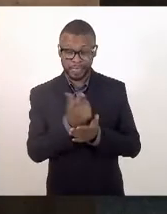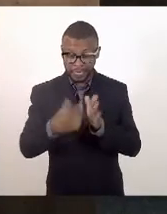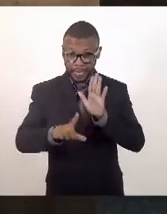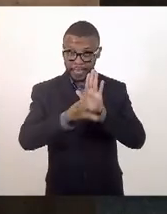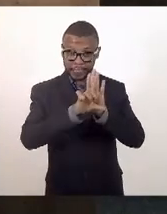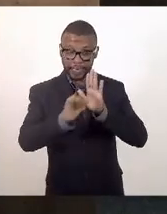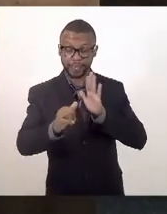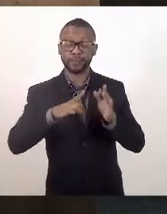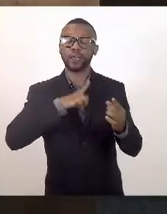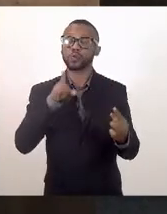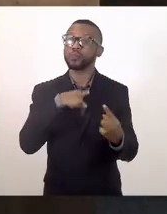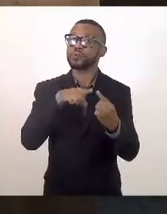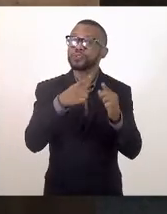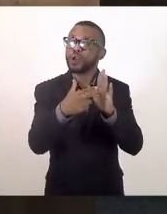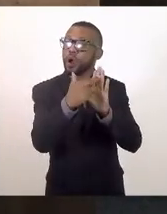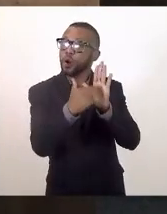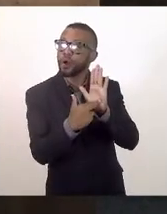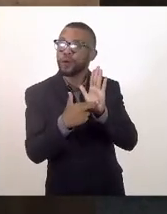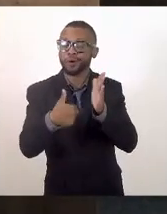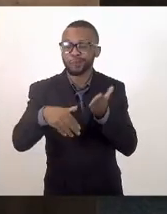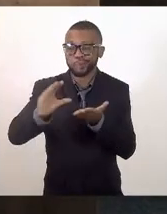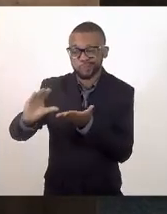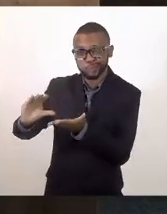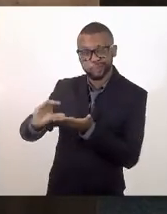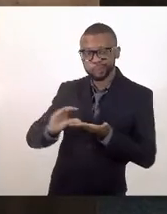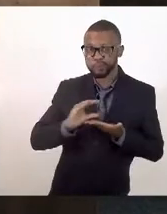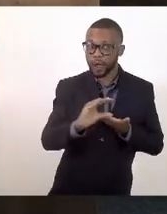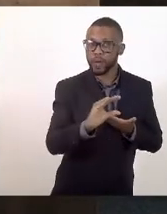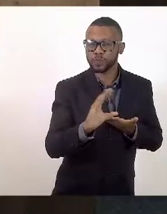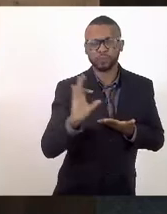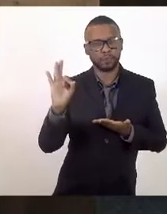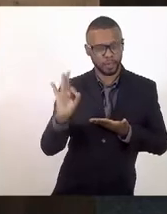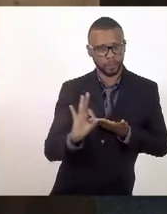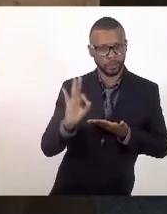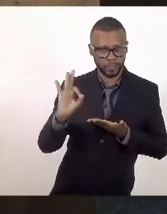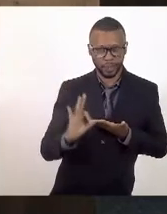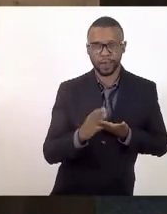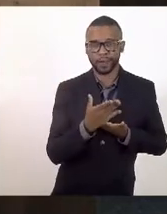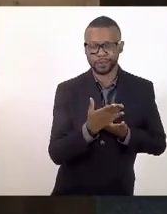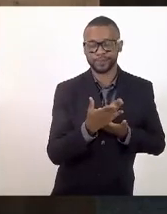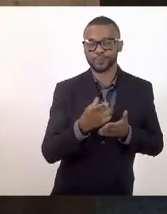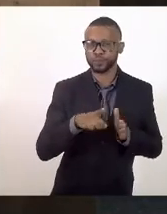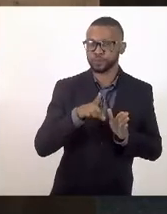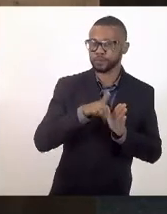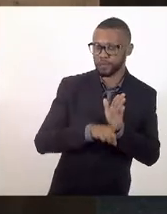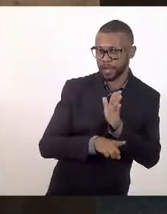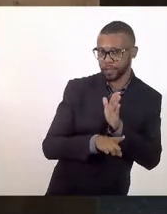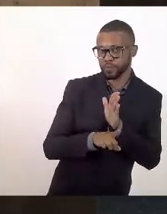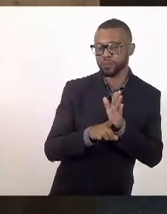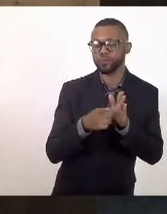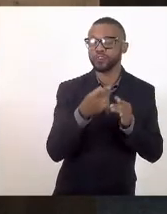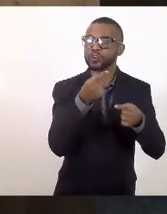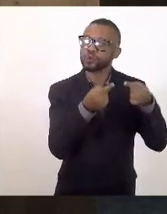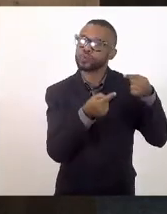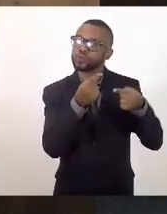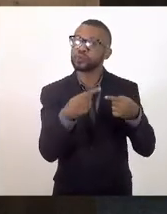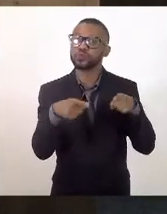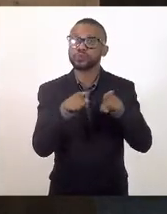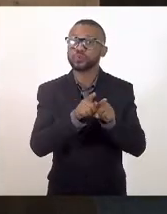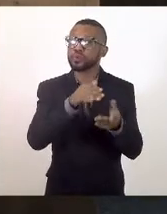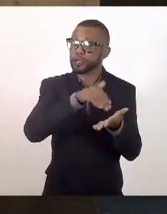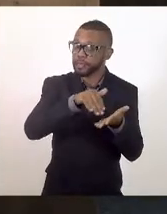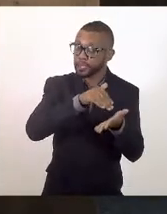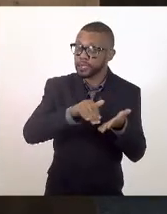regulamentasse os repasses do Odecimais. Isso foi discutido com a Secretaria de Ciência, Tecnologia e Inovação à